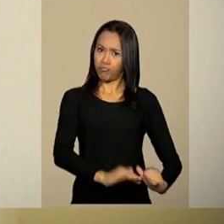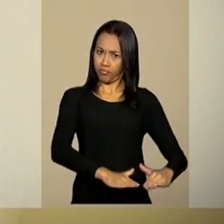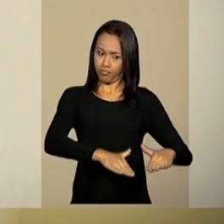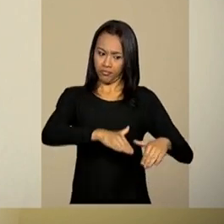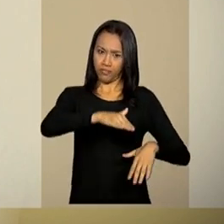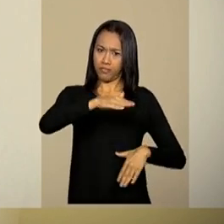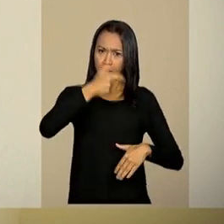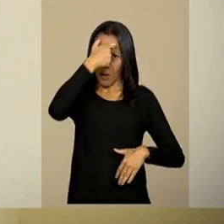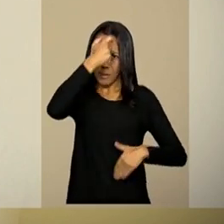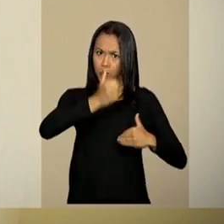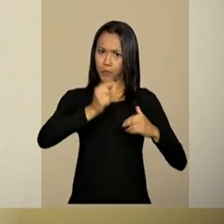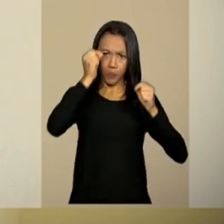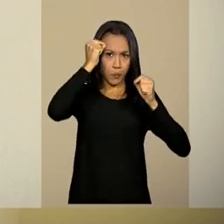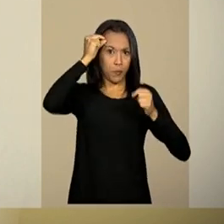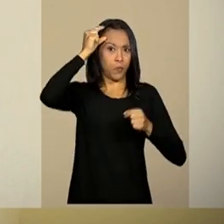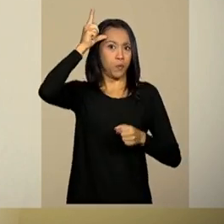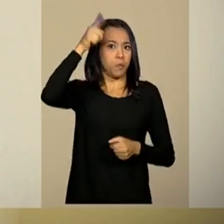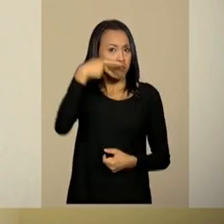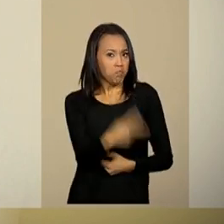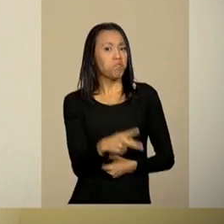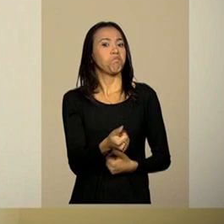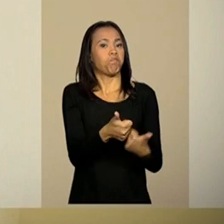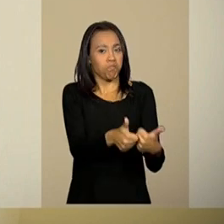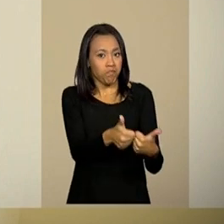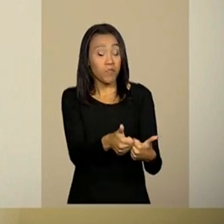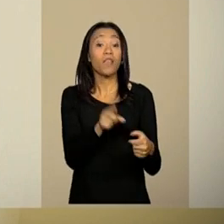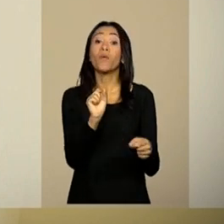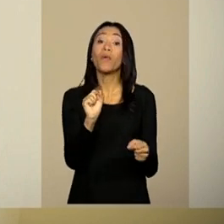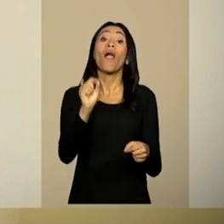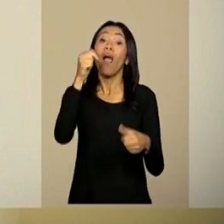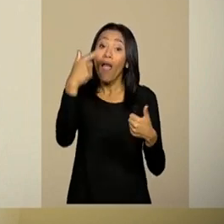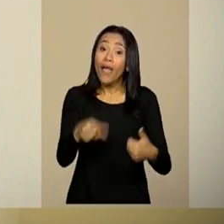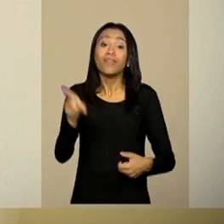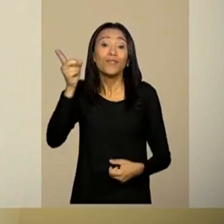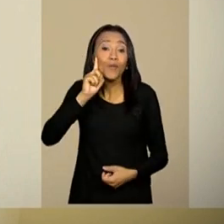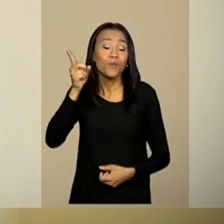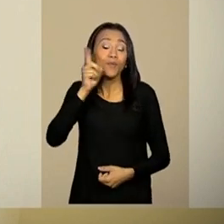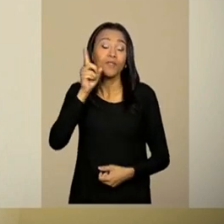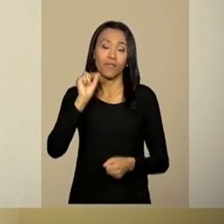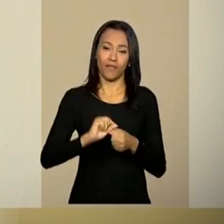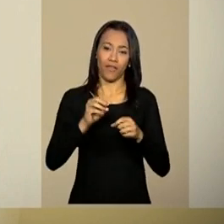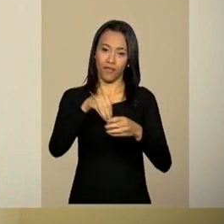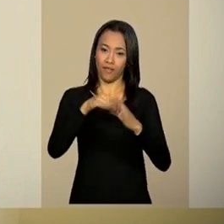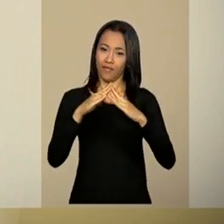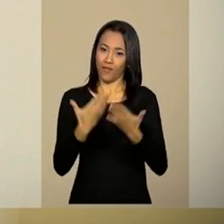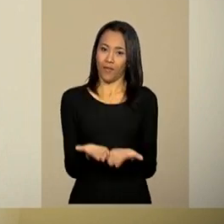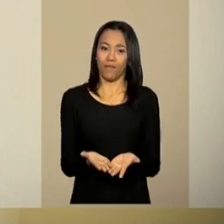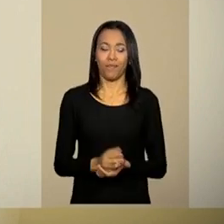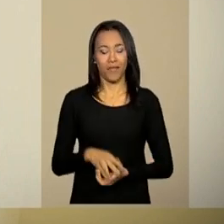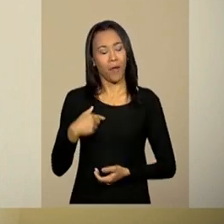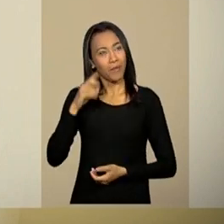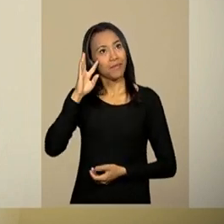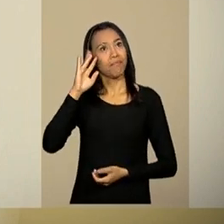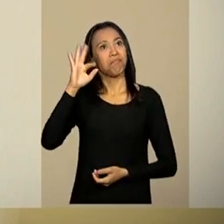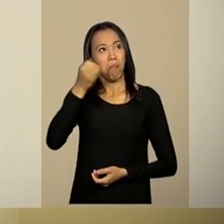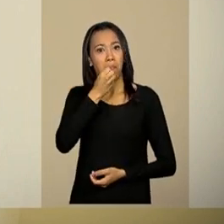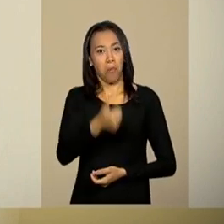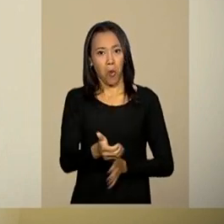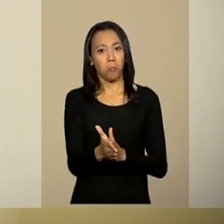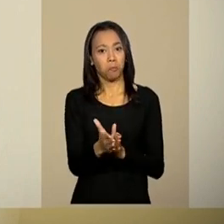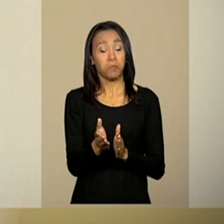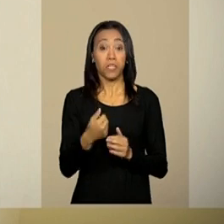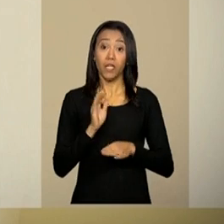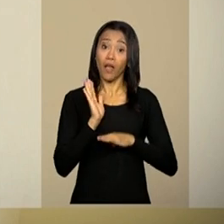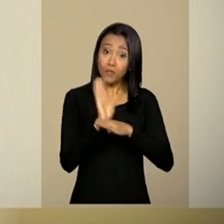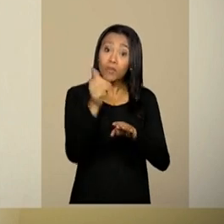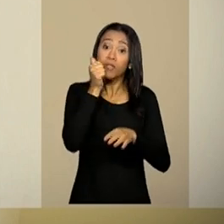da Taísa e esses Progressos são feitos a cada dia Luciano eu posso imaginar presidenta e a creche também ajuda